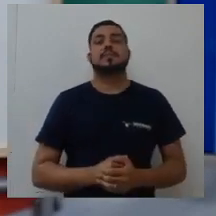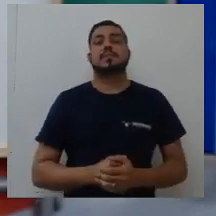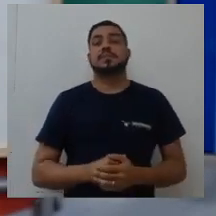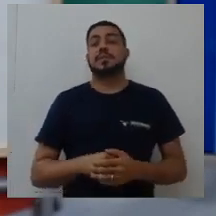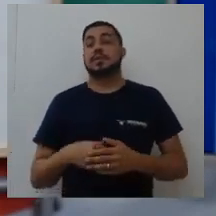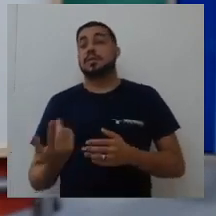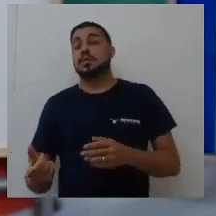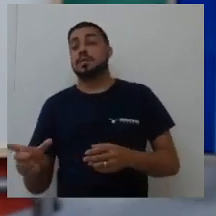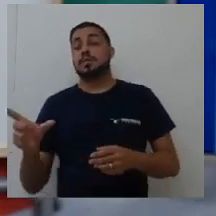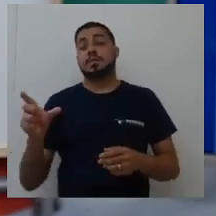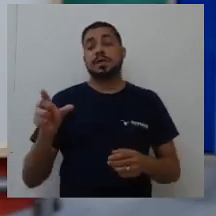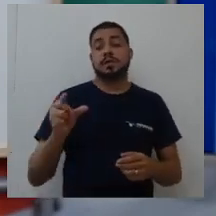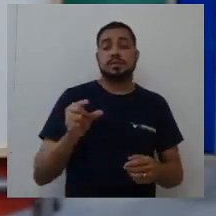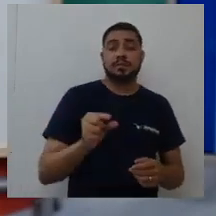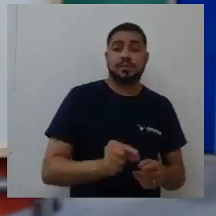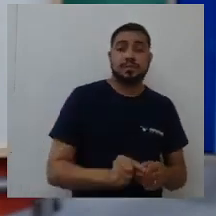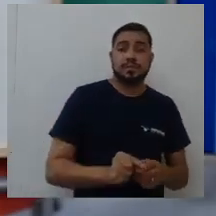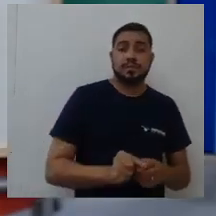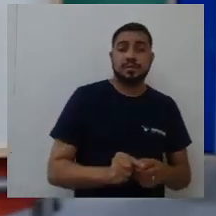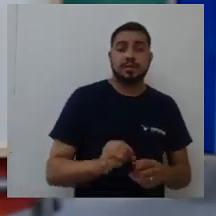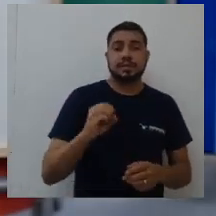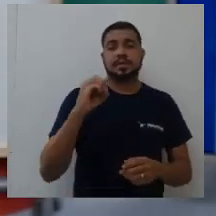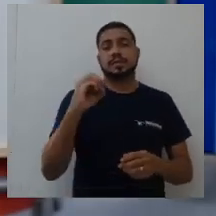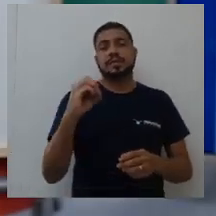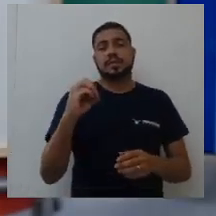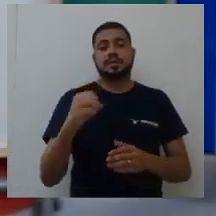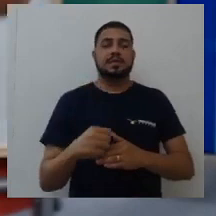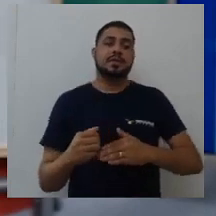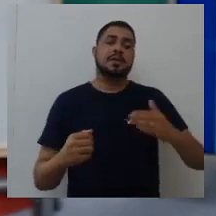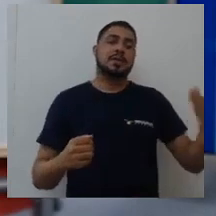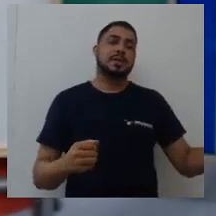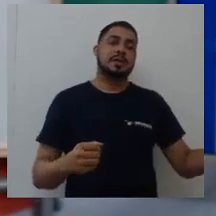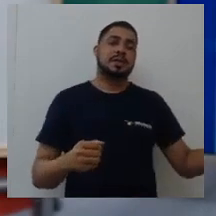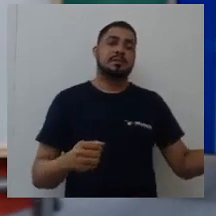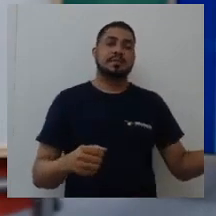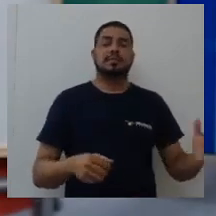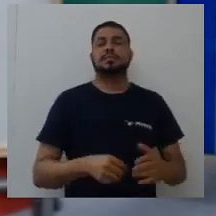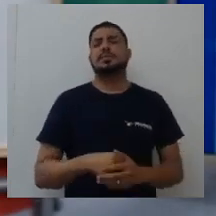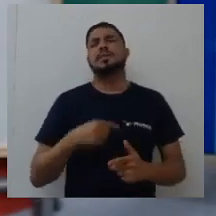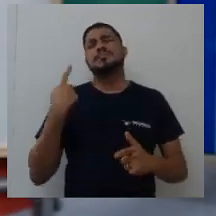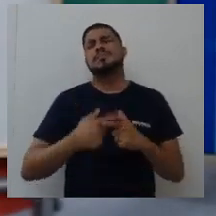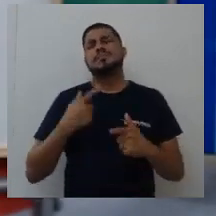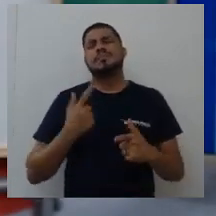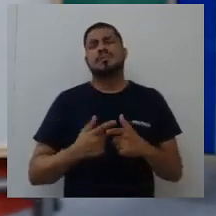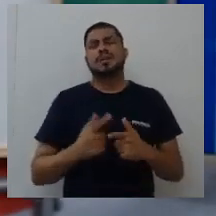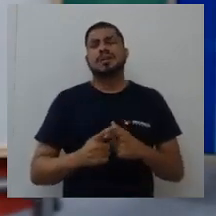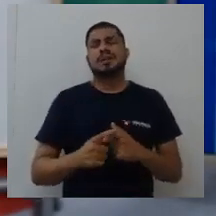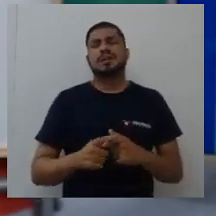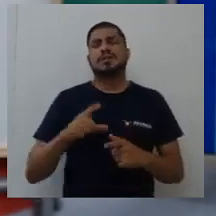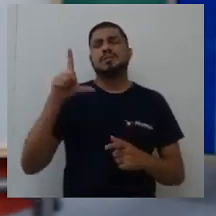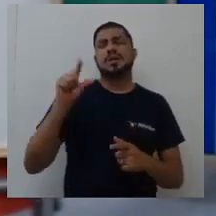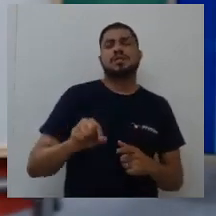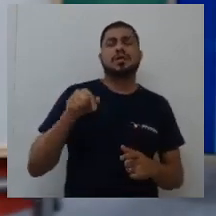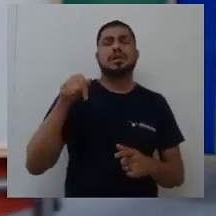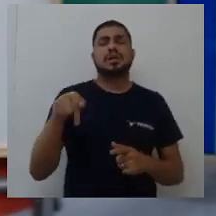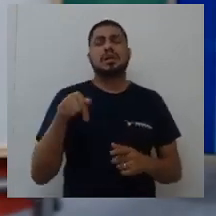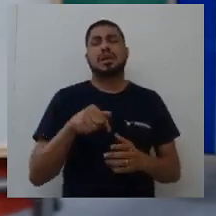os menores do que 0 vão para a esquerda. Agora ela está dizendo assim, por que o menor que...